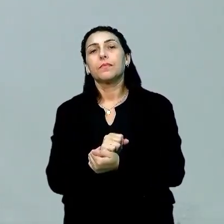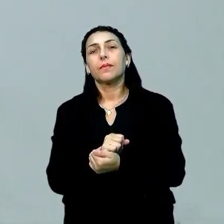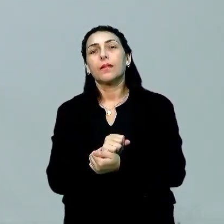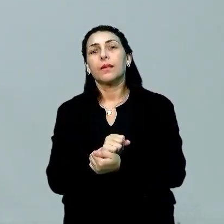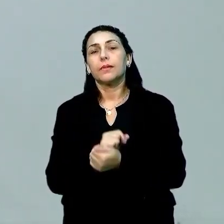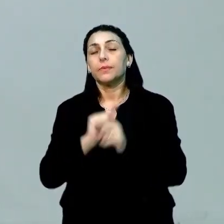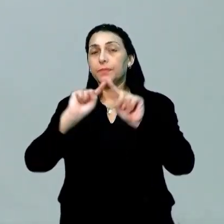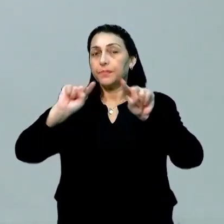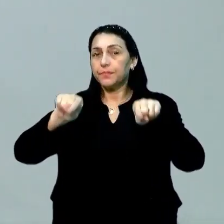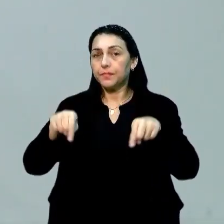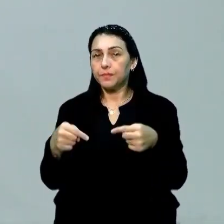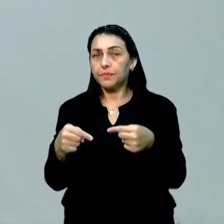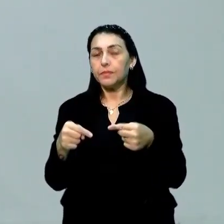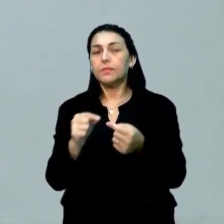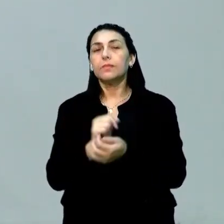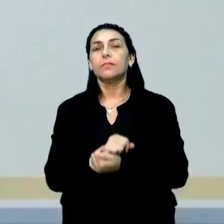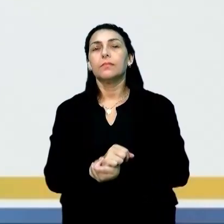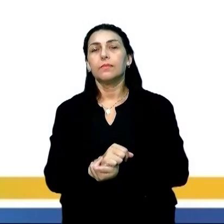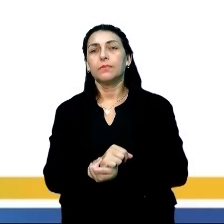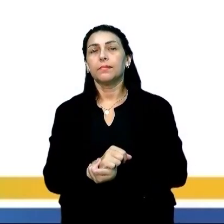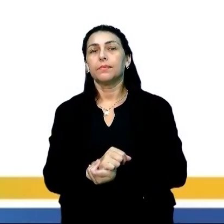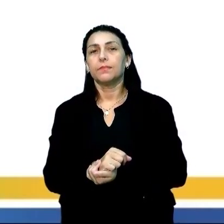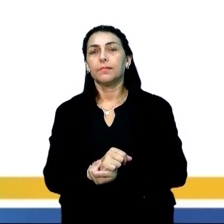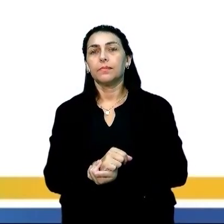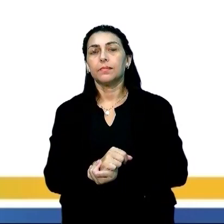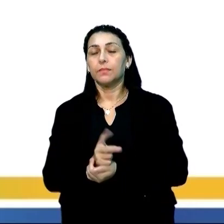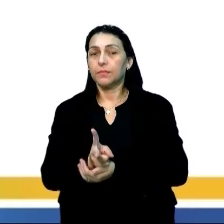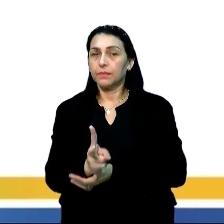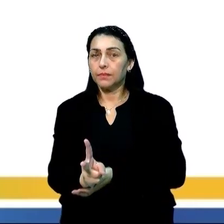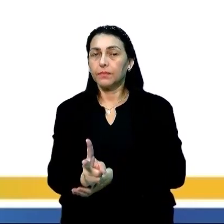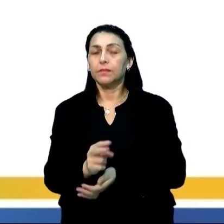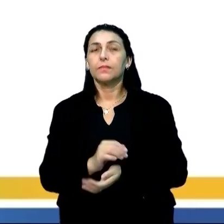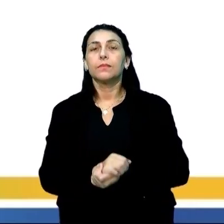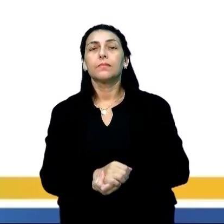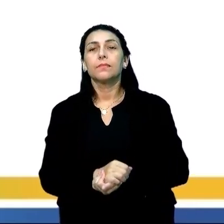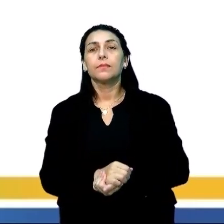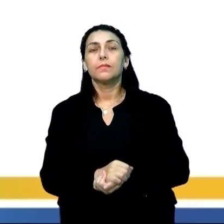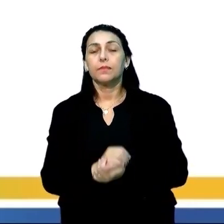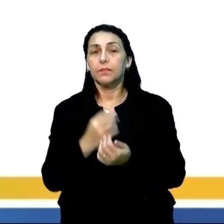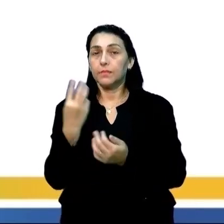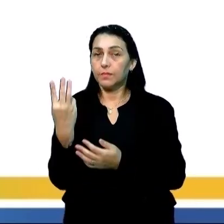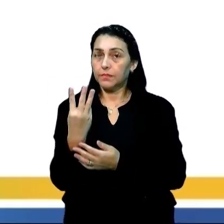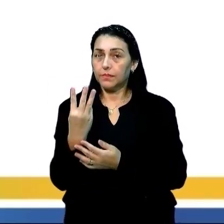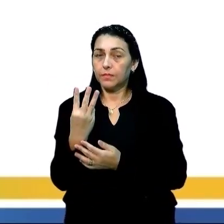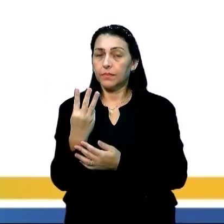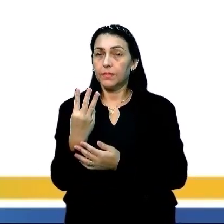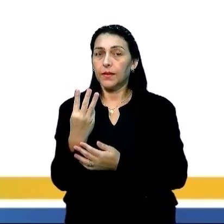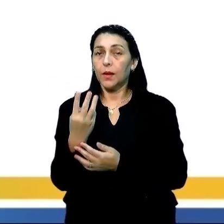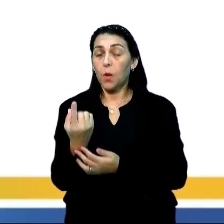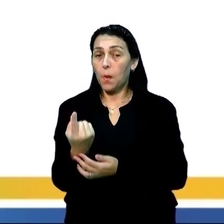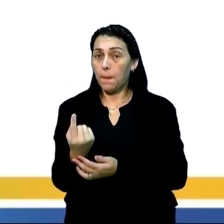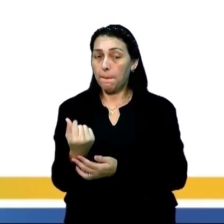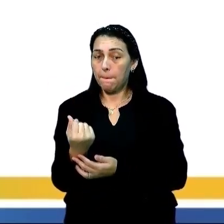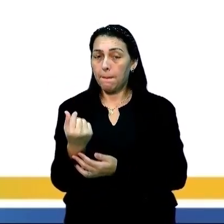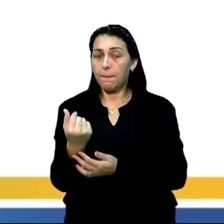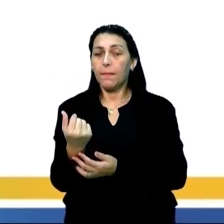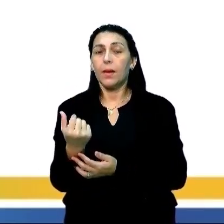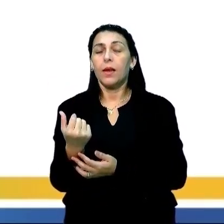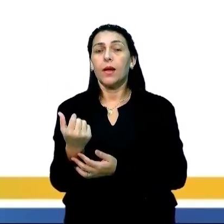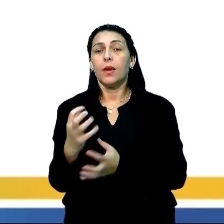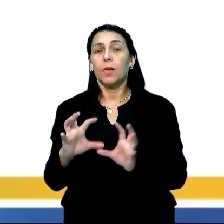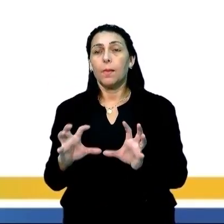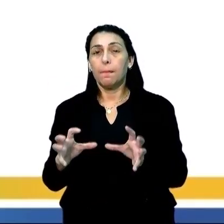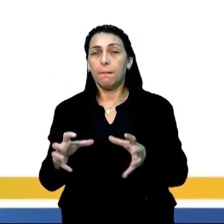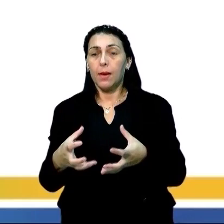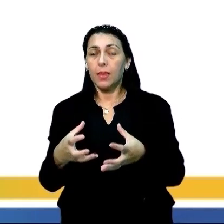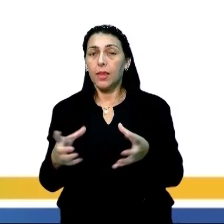radiciação. Tá? Continuando. 3. O preço de uma máquina